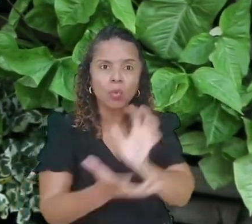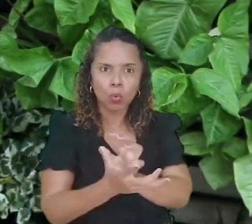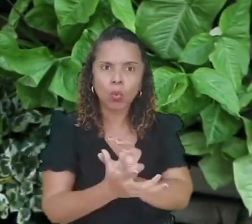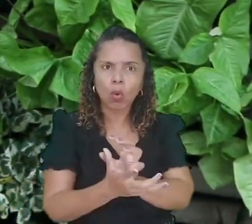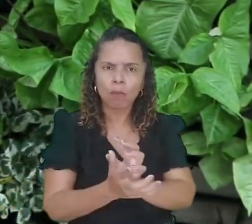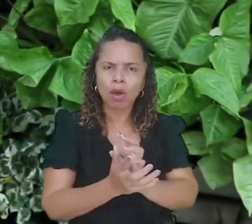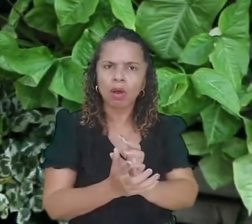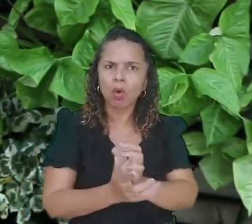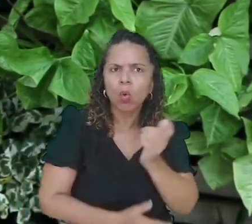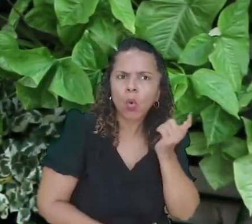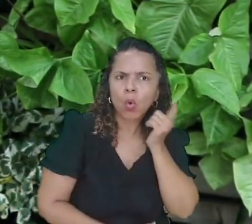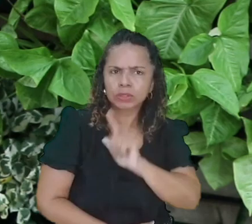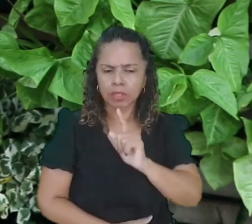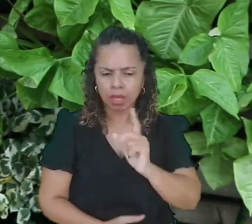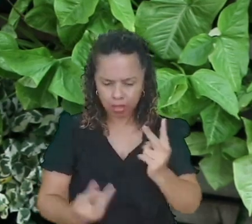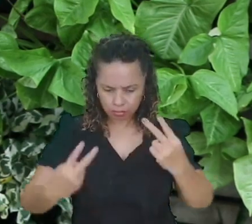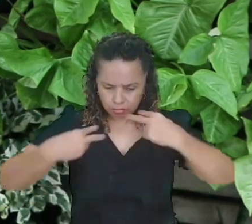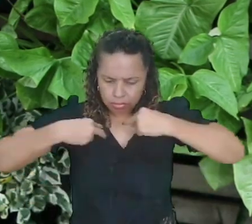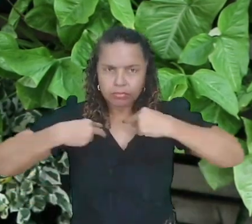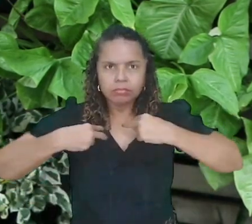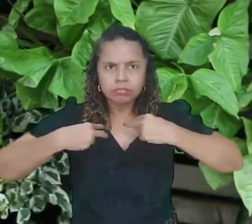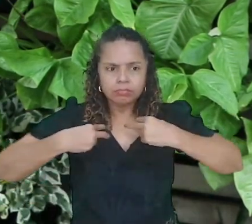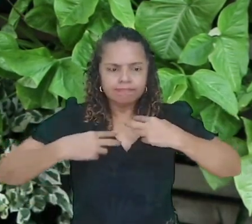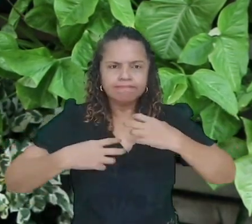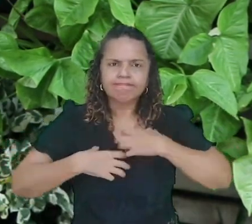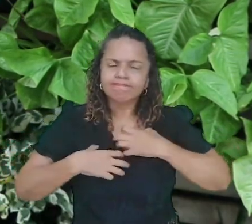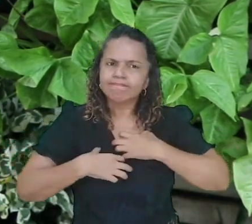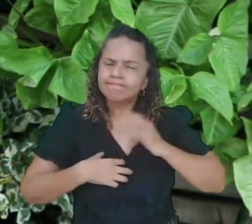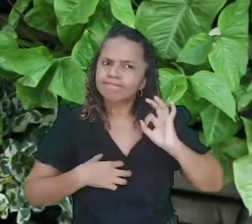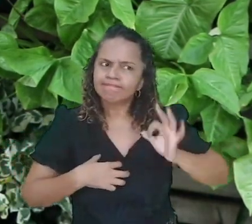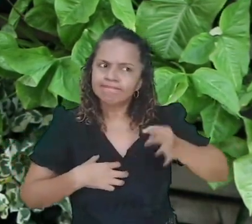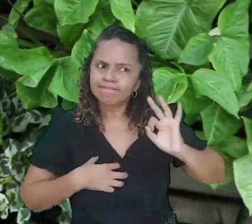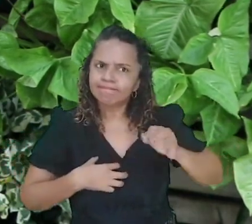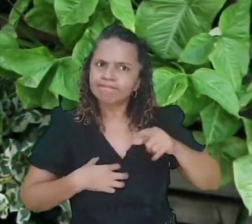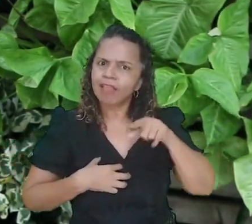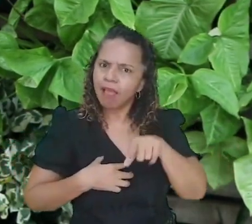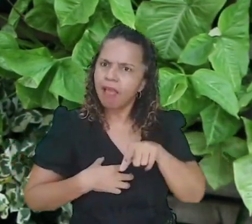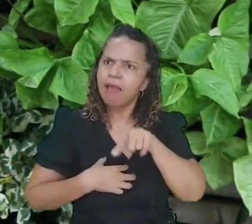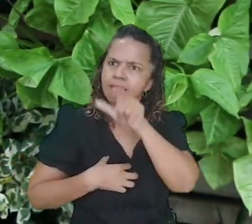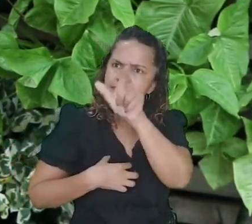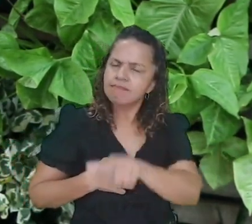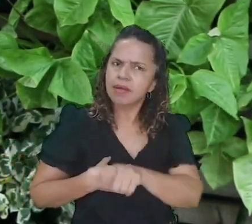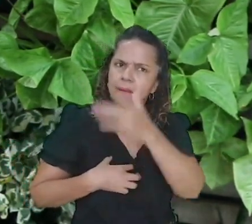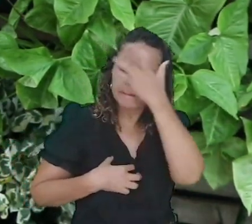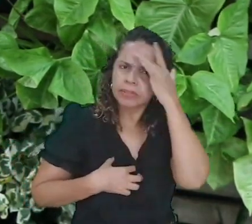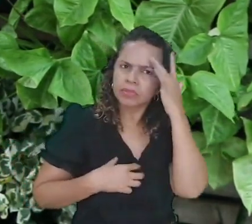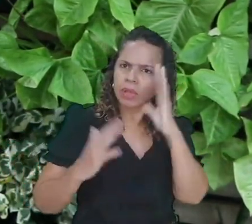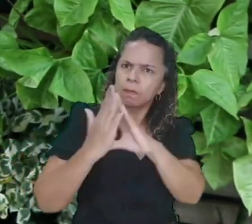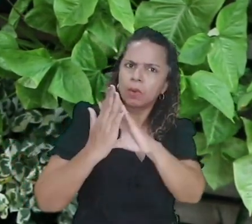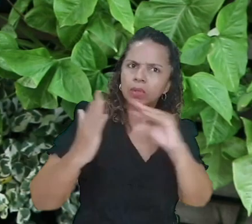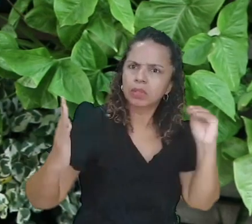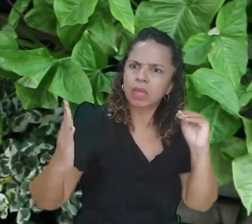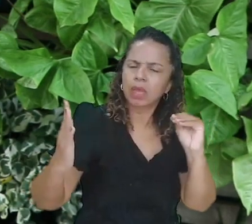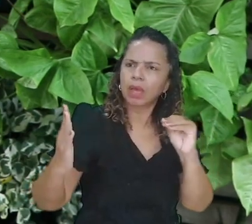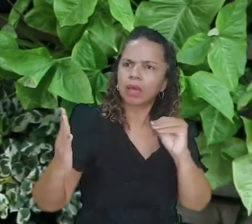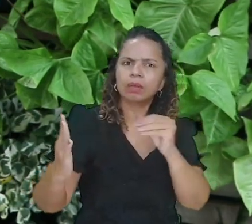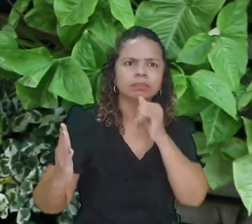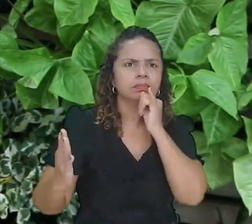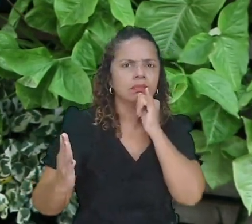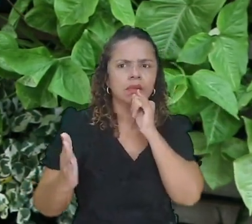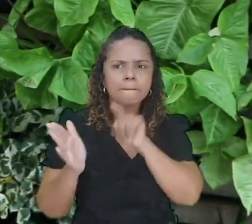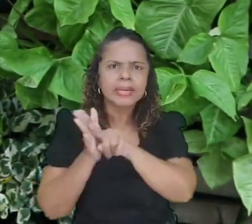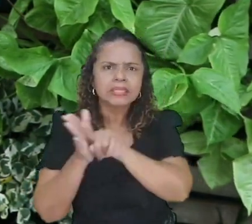nesse grupo, consiga se visualizar e tenha, né, uma figura, né, alguém como